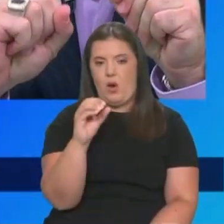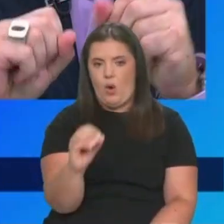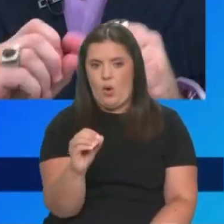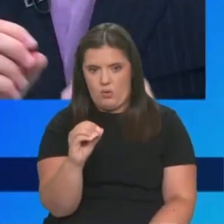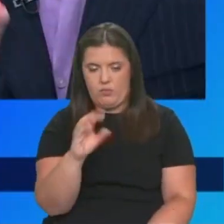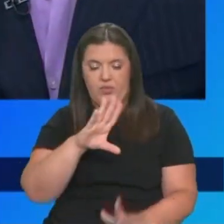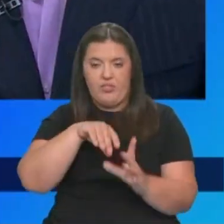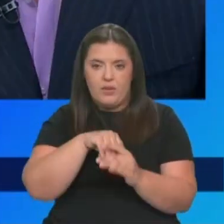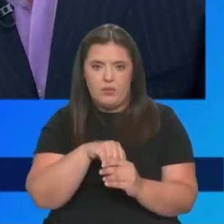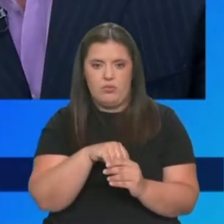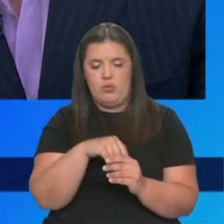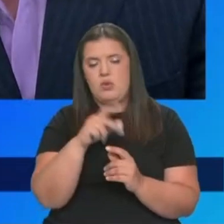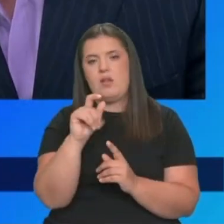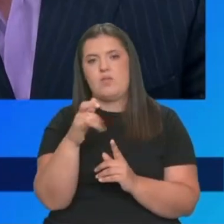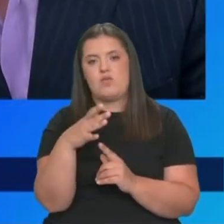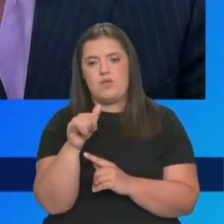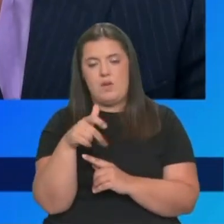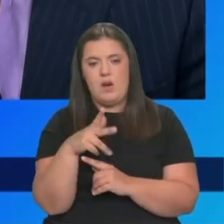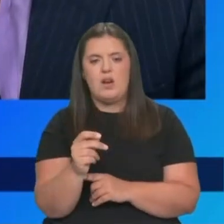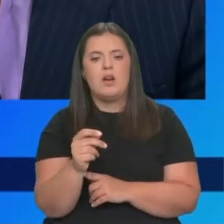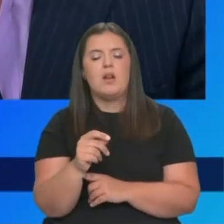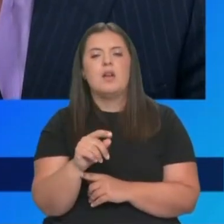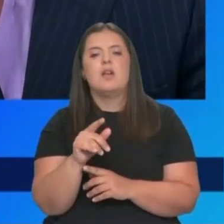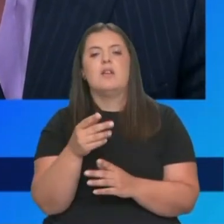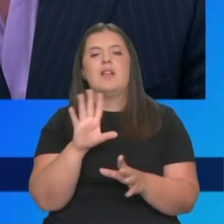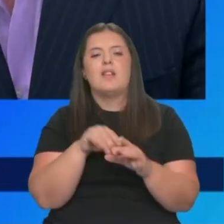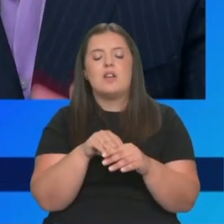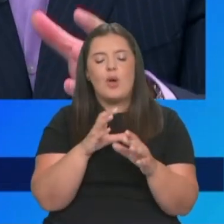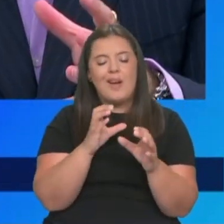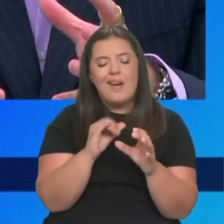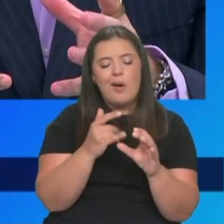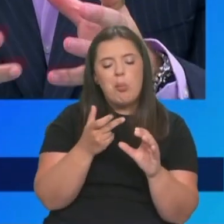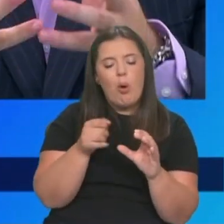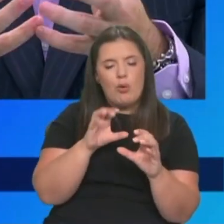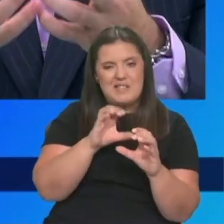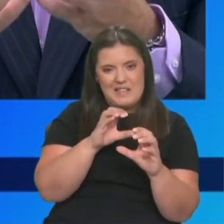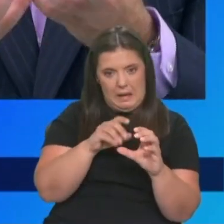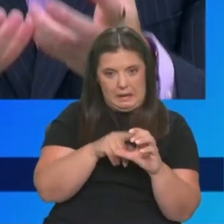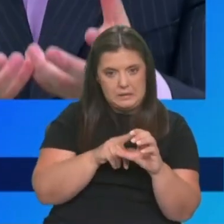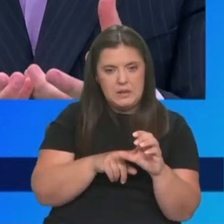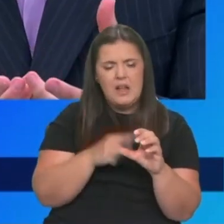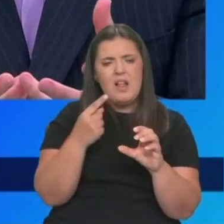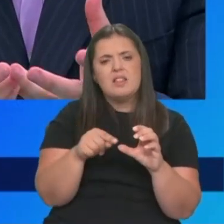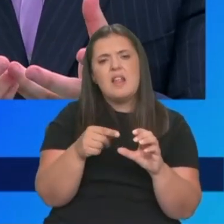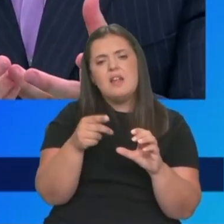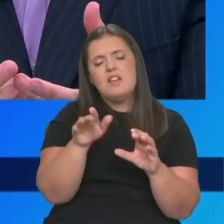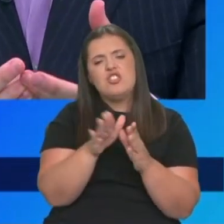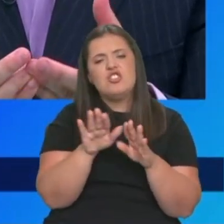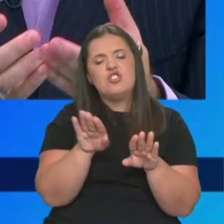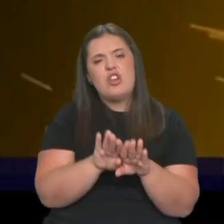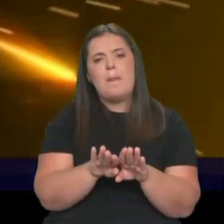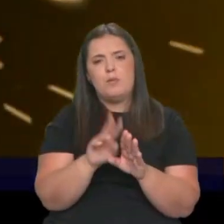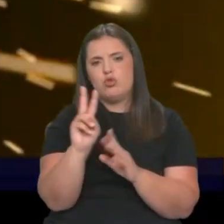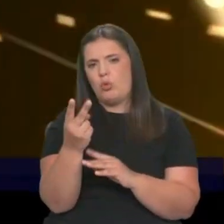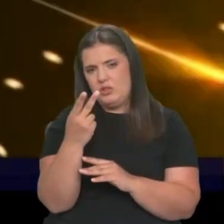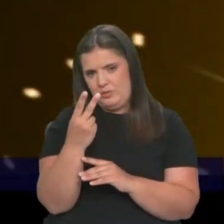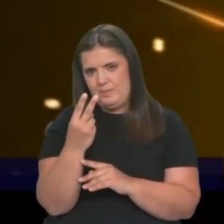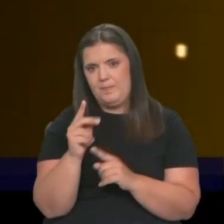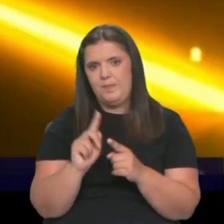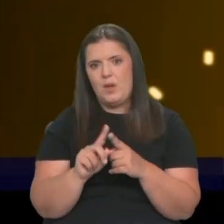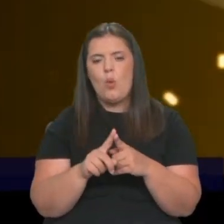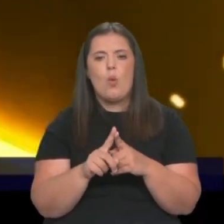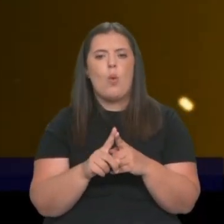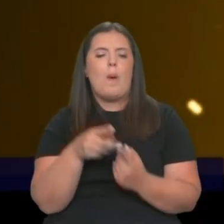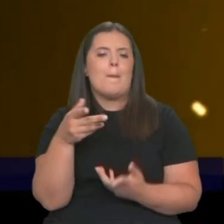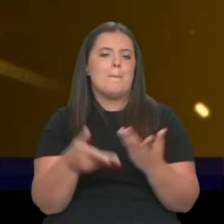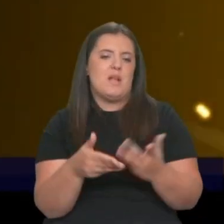atmosfera, e é preciso só entrarmos no carbono, porque o carbono tem, digamos, dois irmãos gêmeos em termos da sua, quase do seu